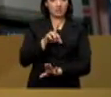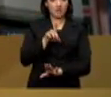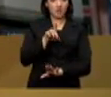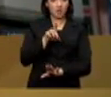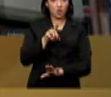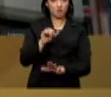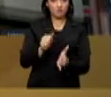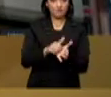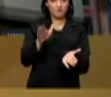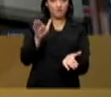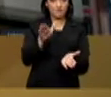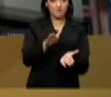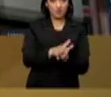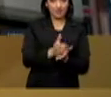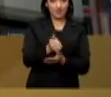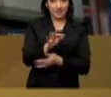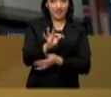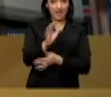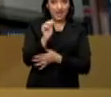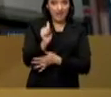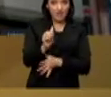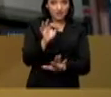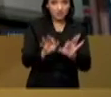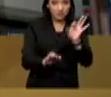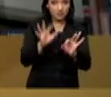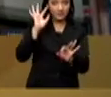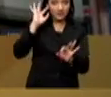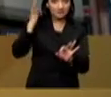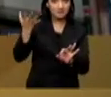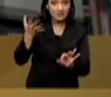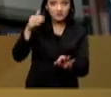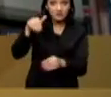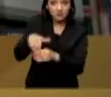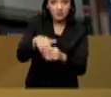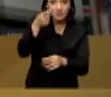da publicação da ata de julgamento do acórdão.